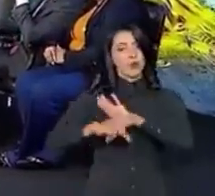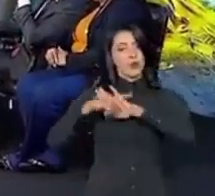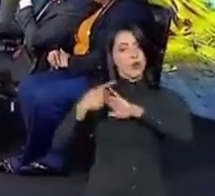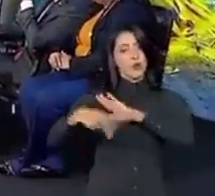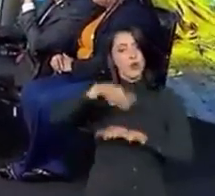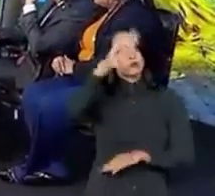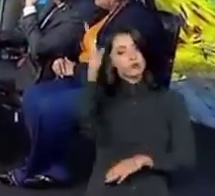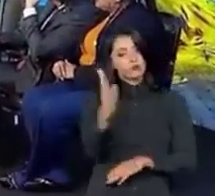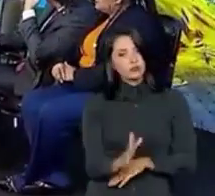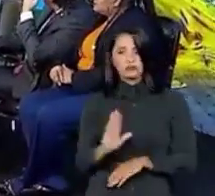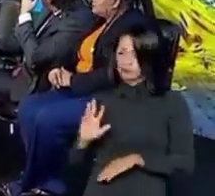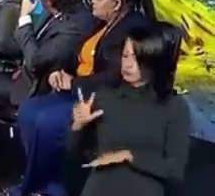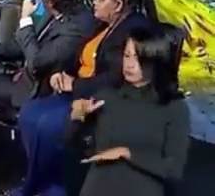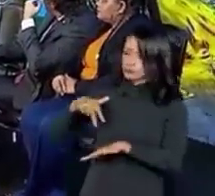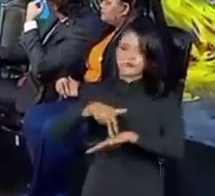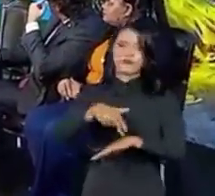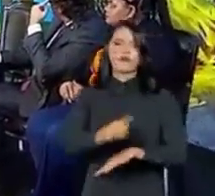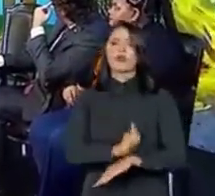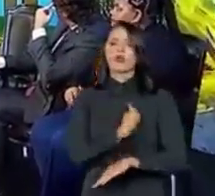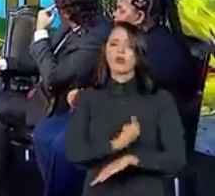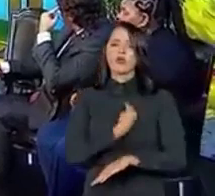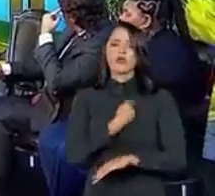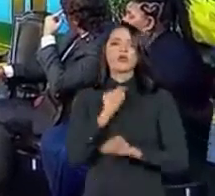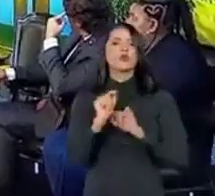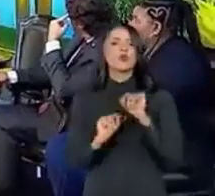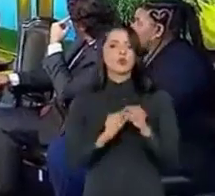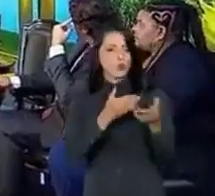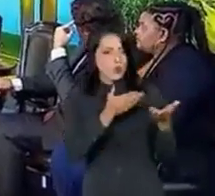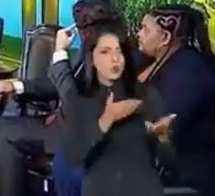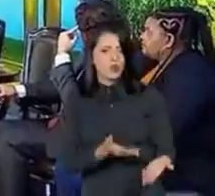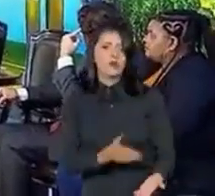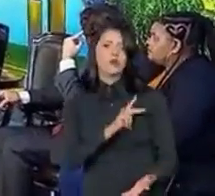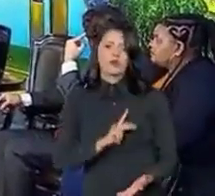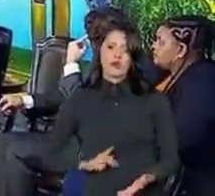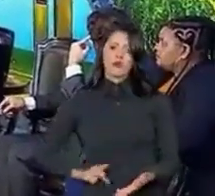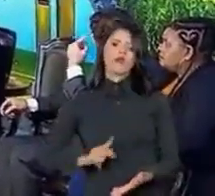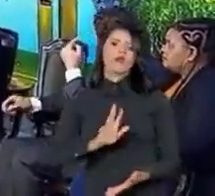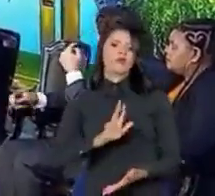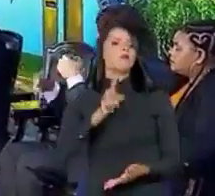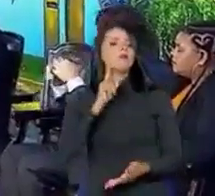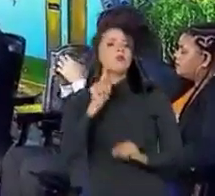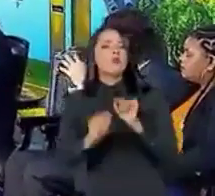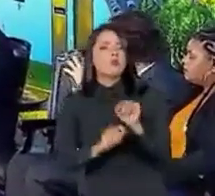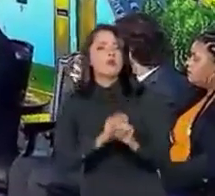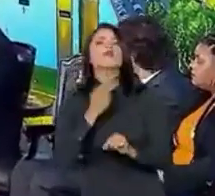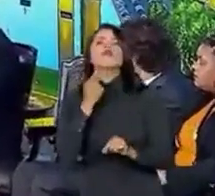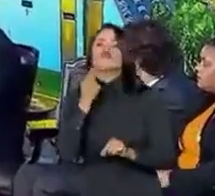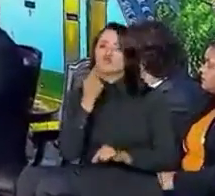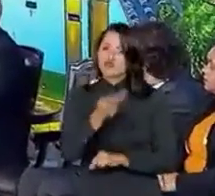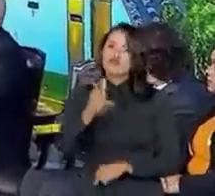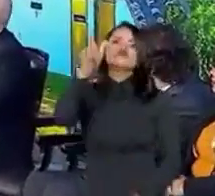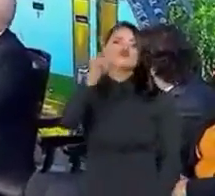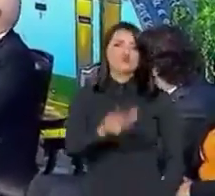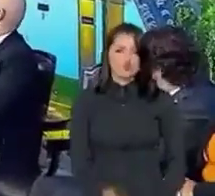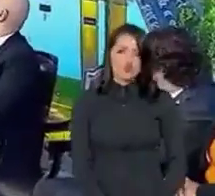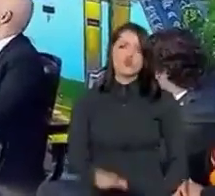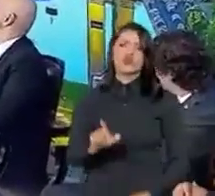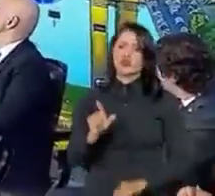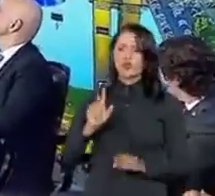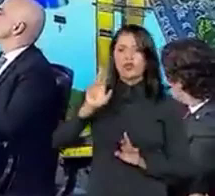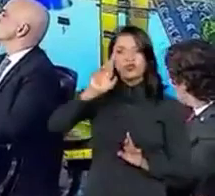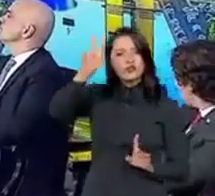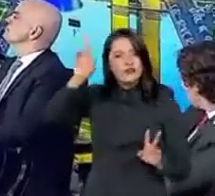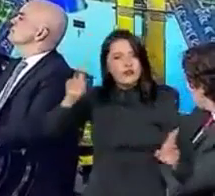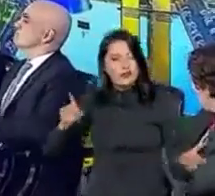estamos aqui, presidente Lula, para reafirmar que, para além das nossas